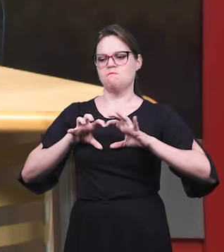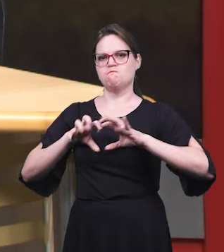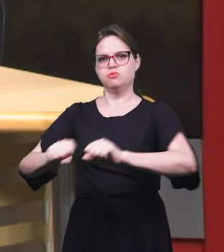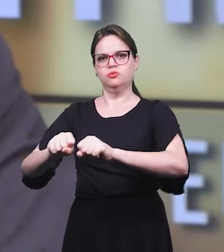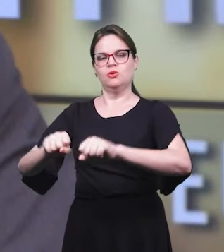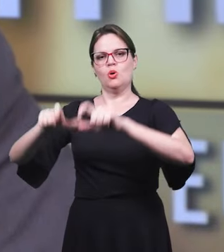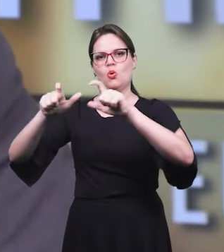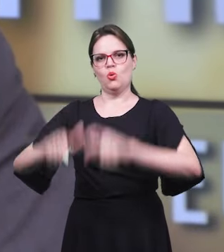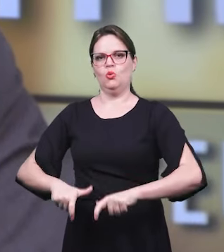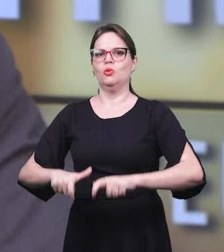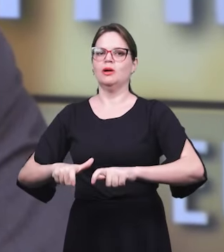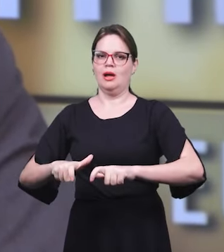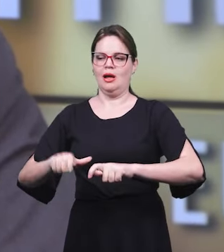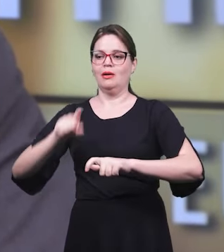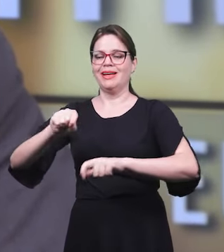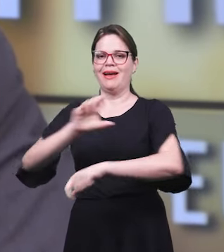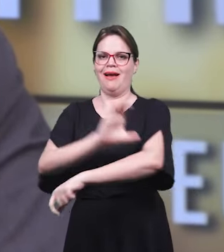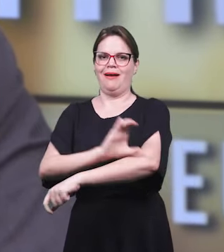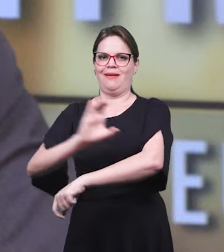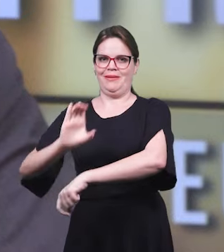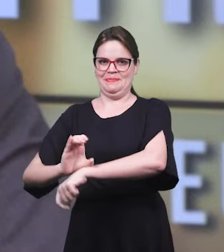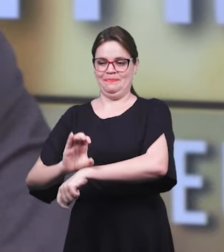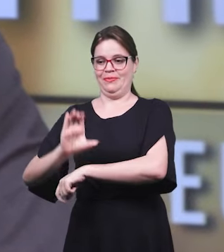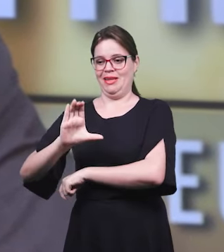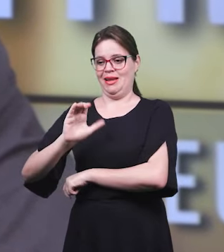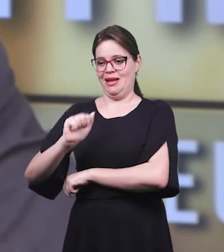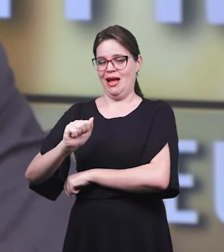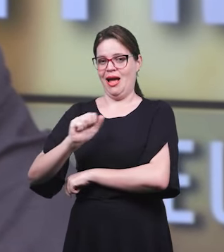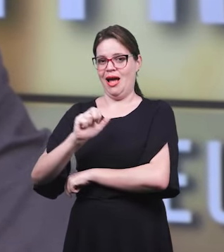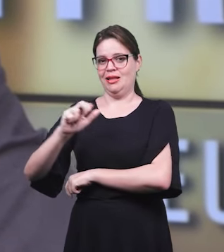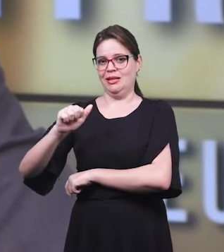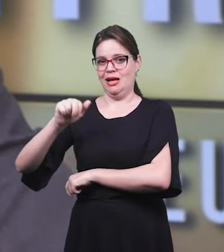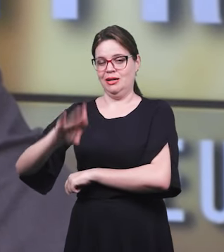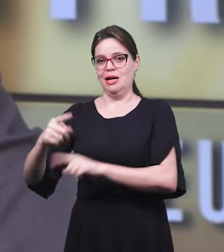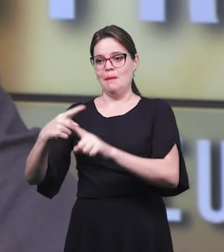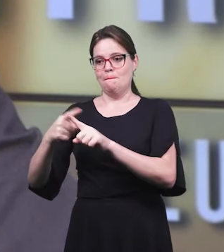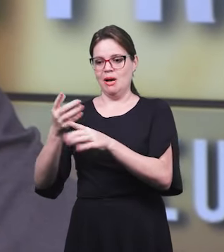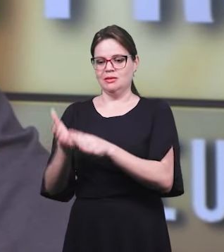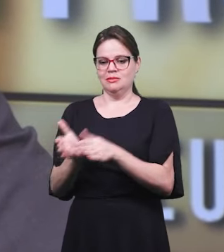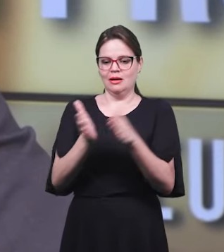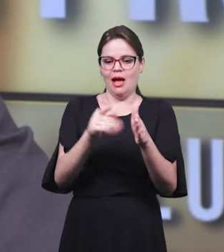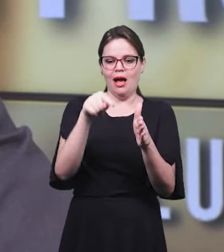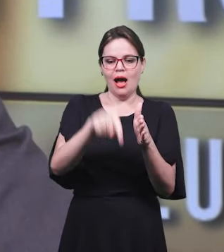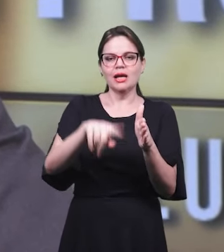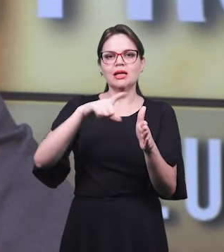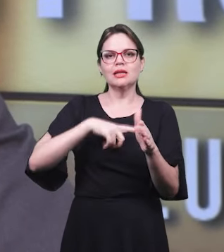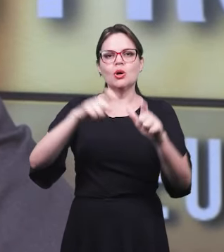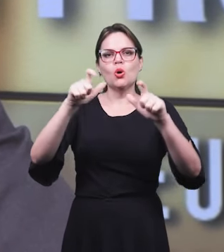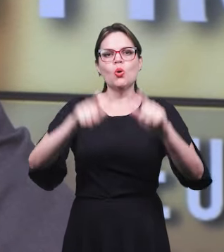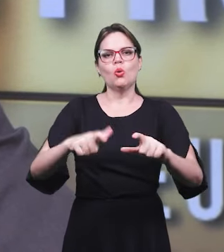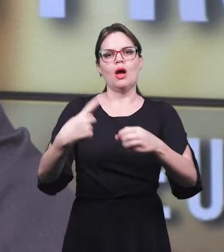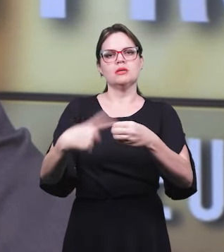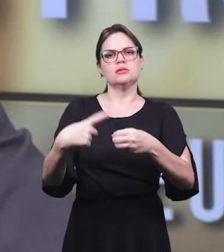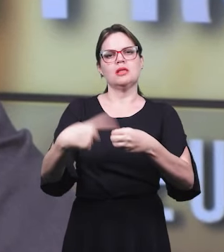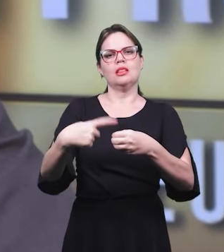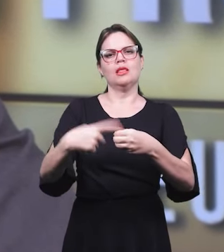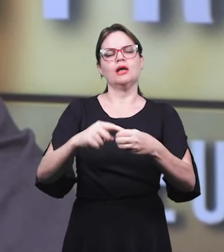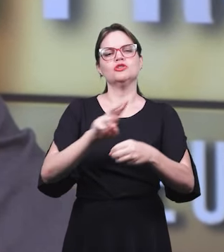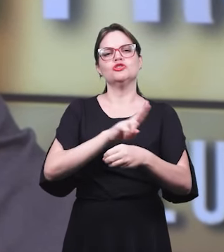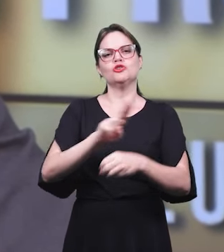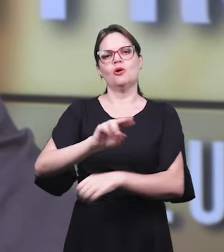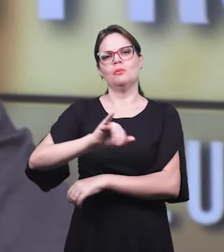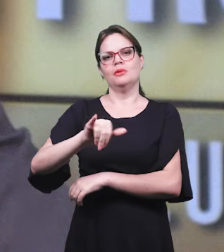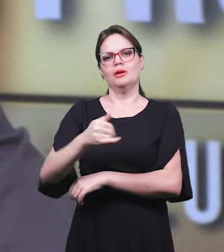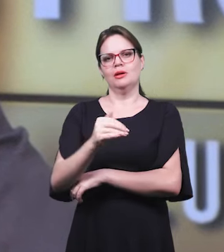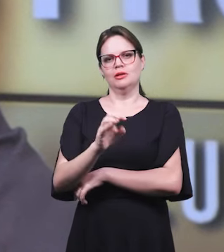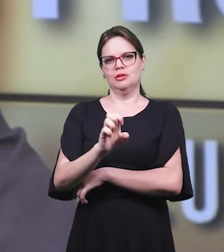terra. Jericó era um obstáculo e precisava ser vencido.